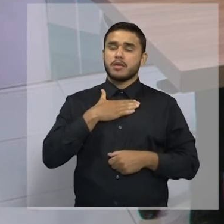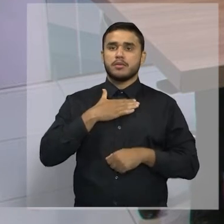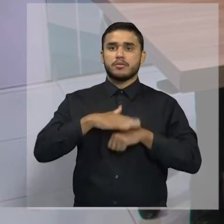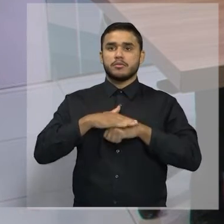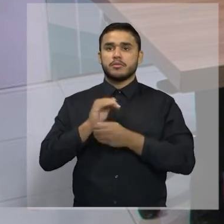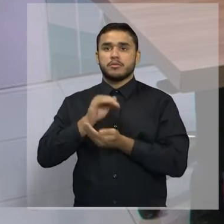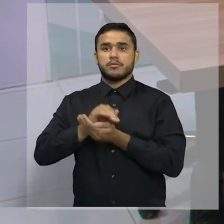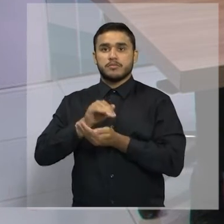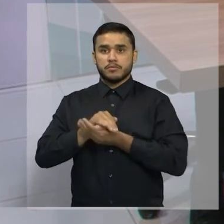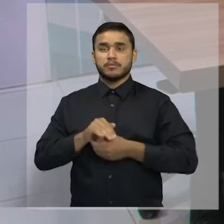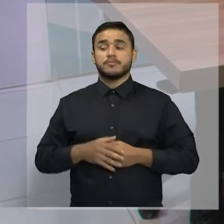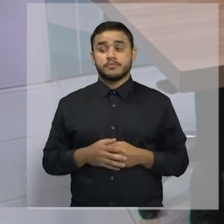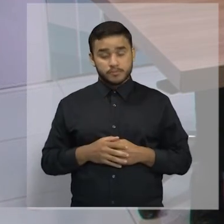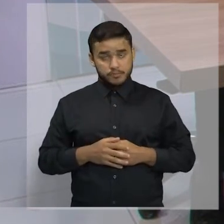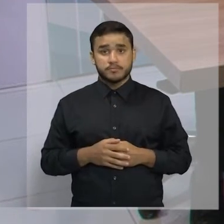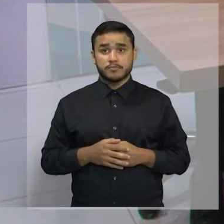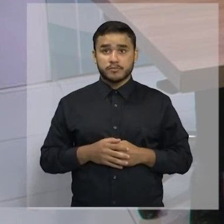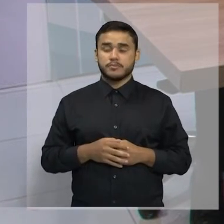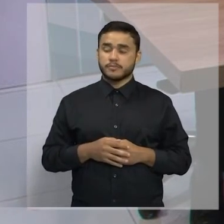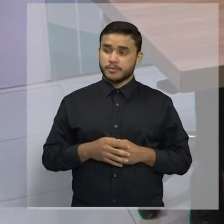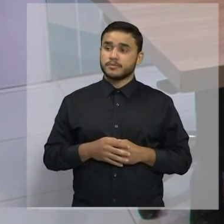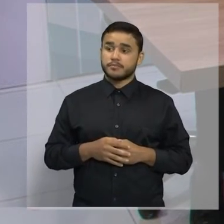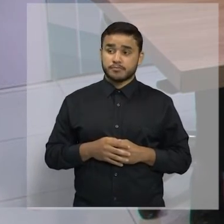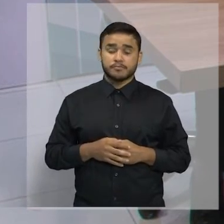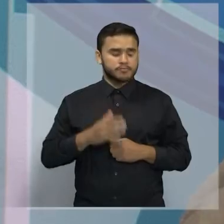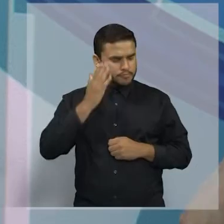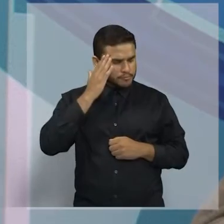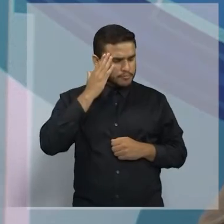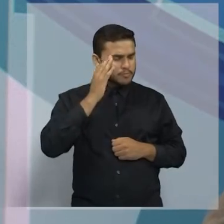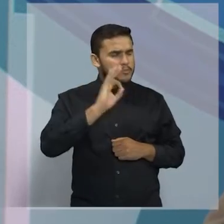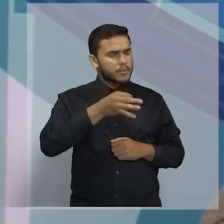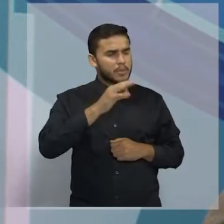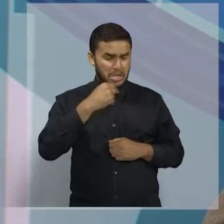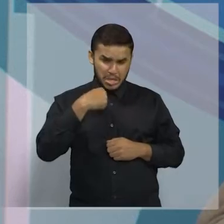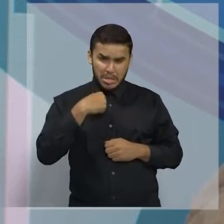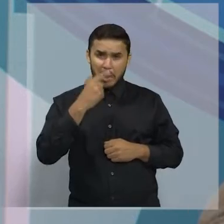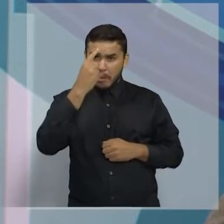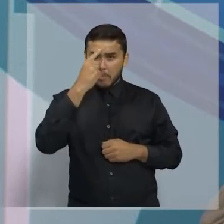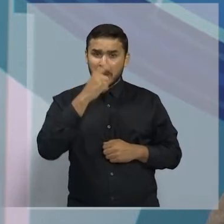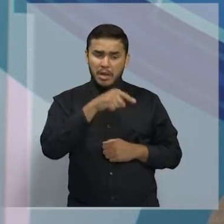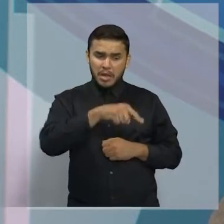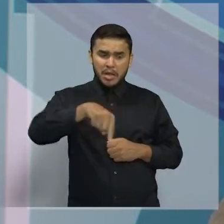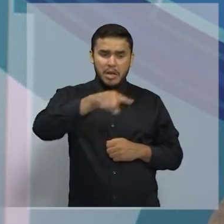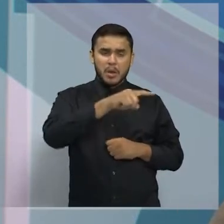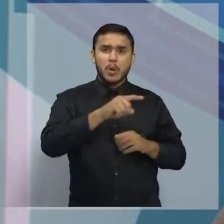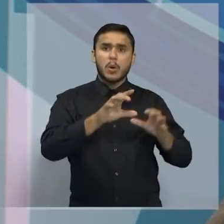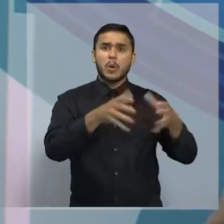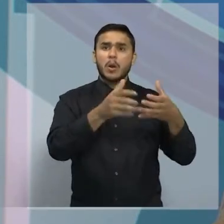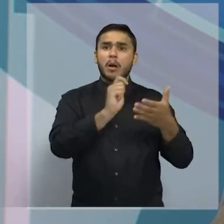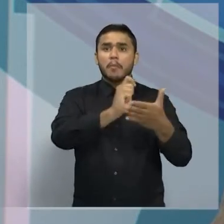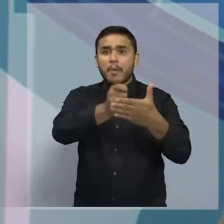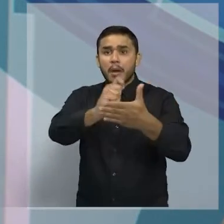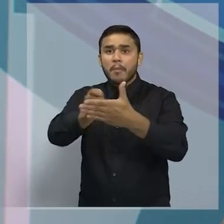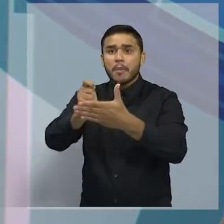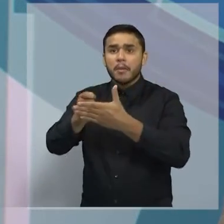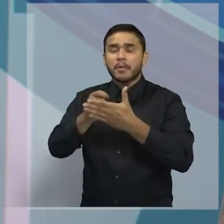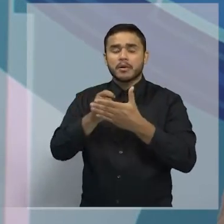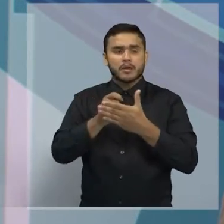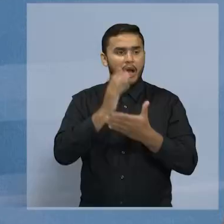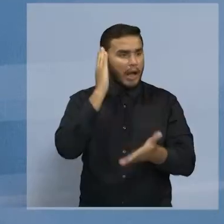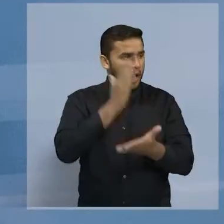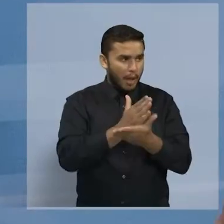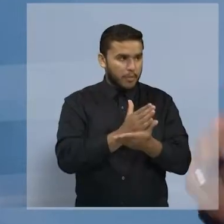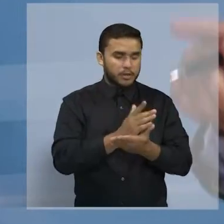próprio. Entende qual é a diferença? Agora, por conta disso, eu tenho que acabar o sistema de repartição? Não. Não.